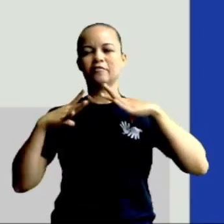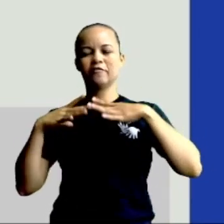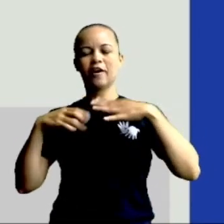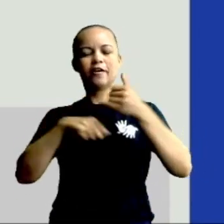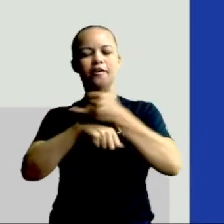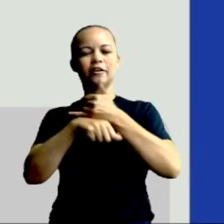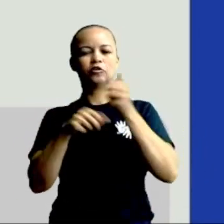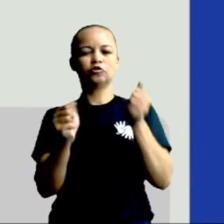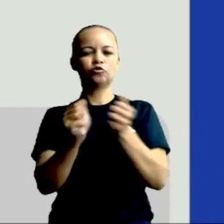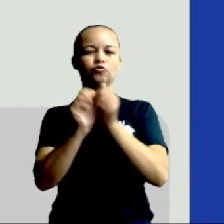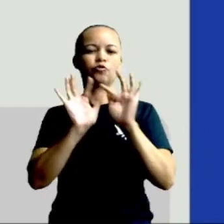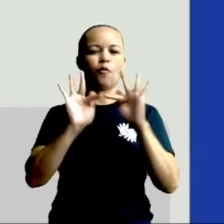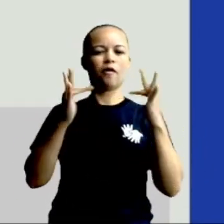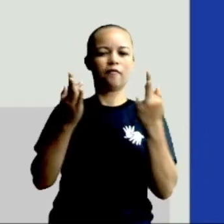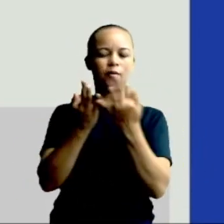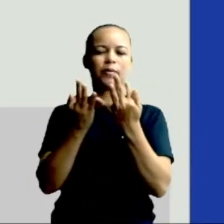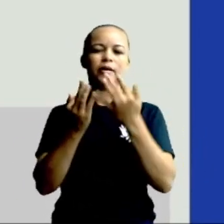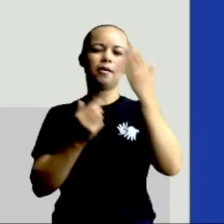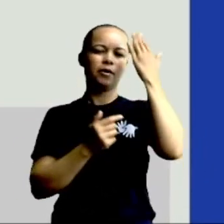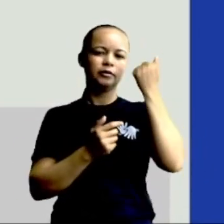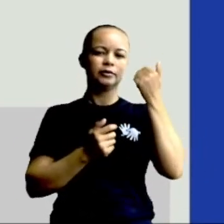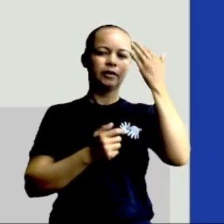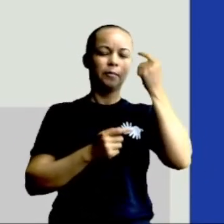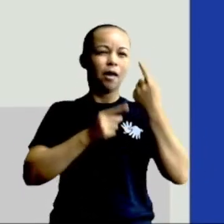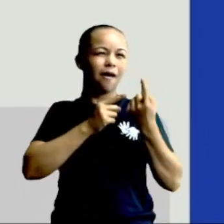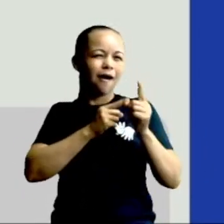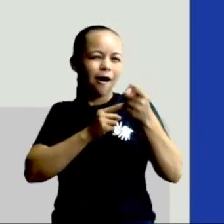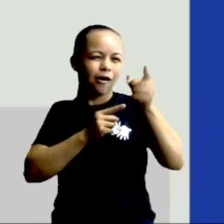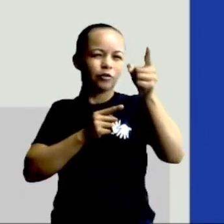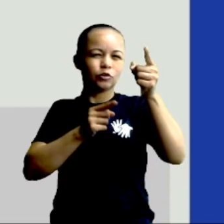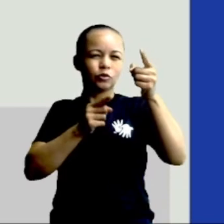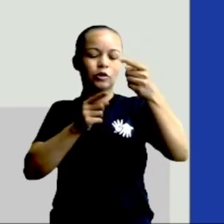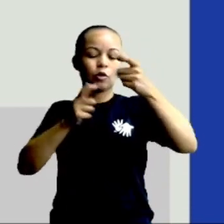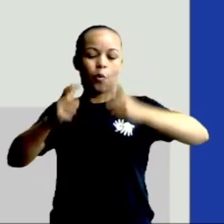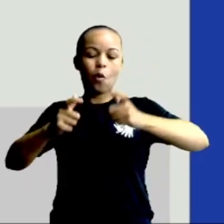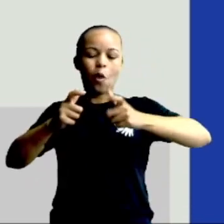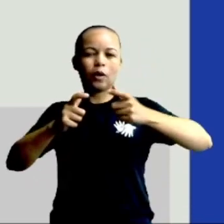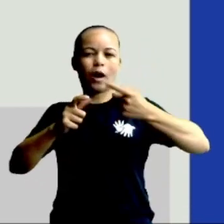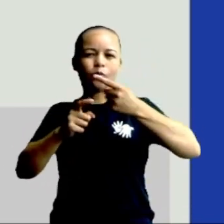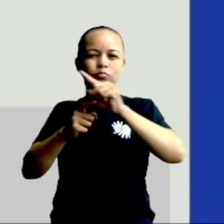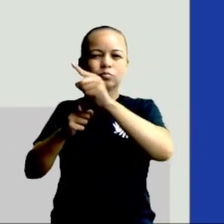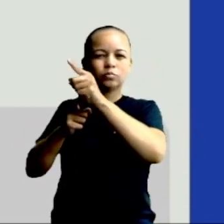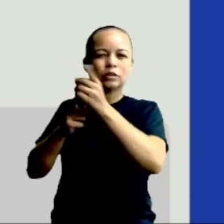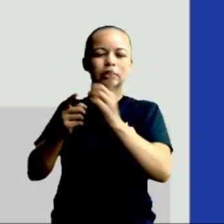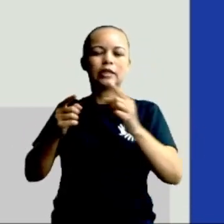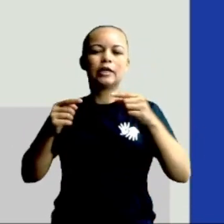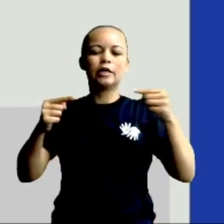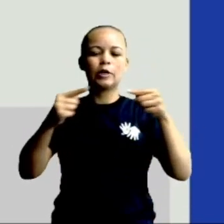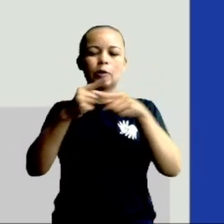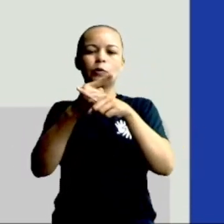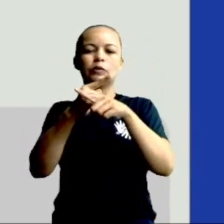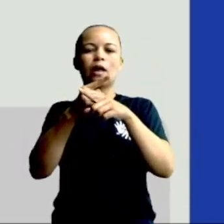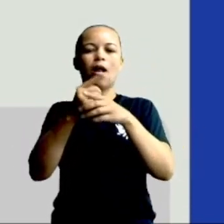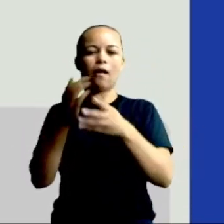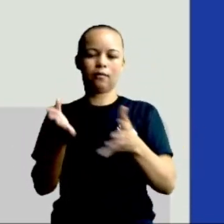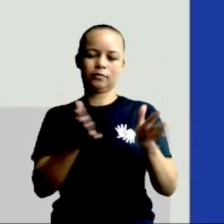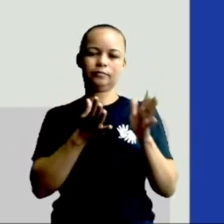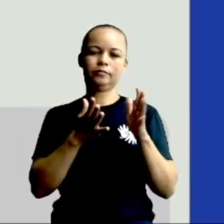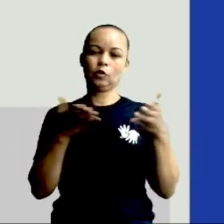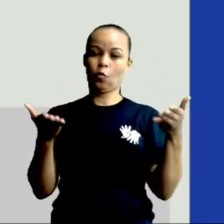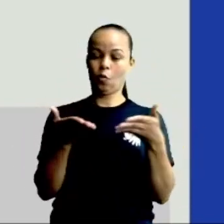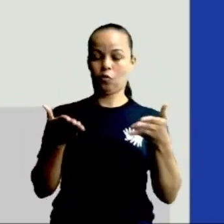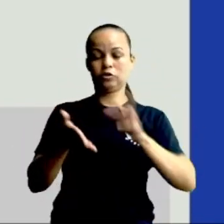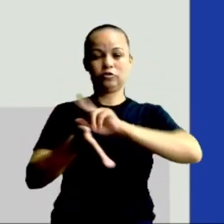família, basta identificar a latitude e a longitude do ponto que se quer encontrar e cruzá-las. Hoje,